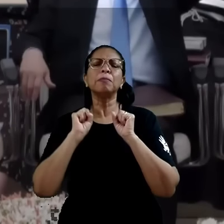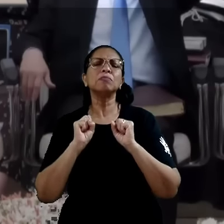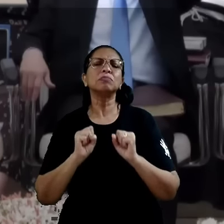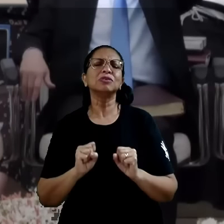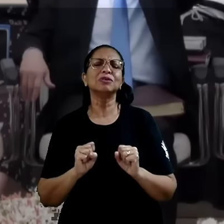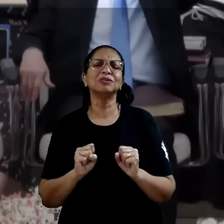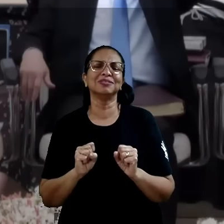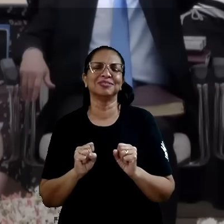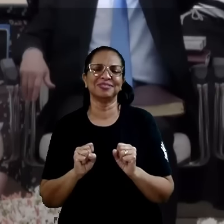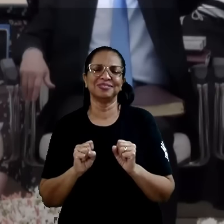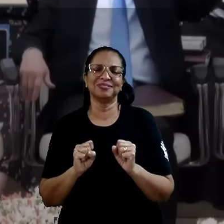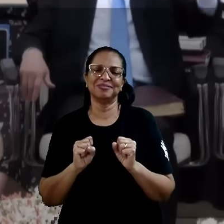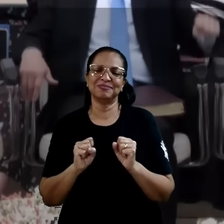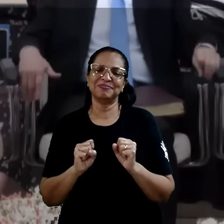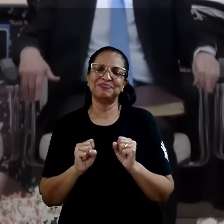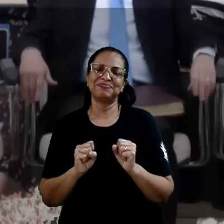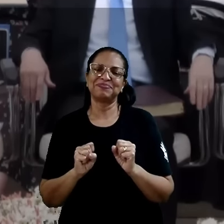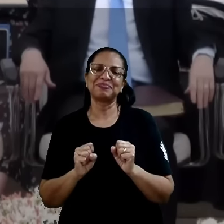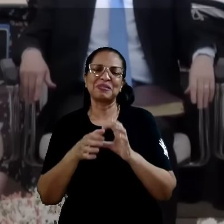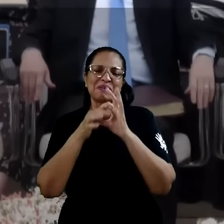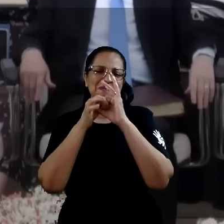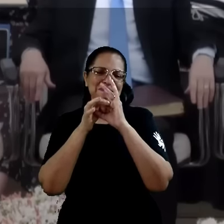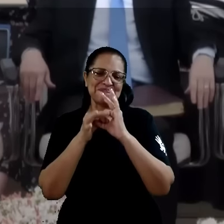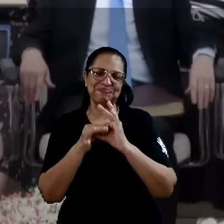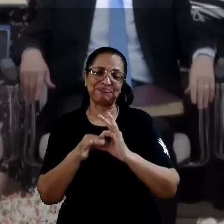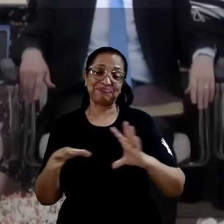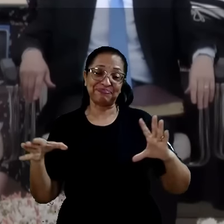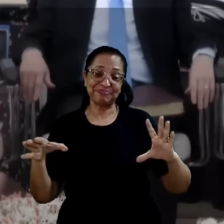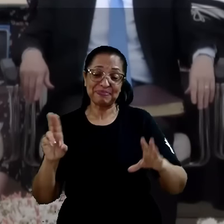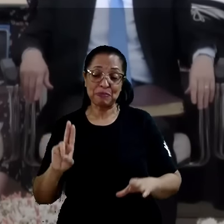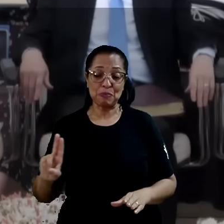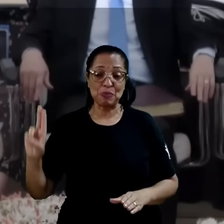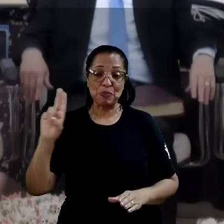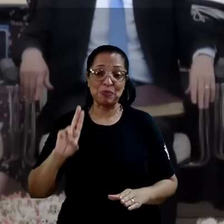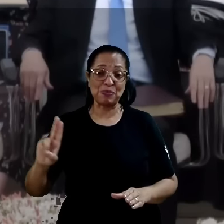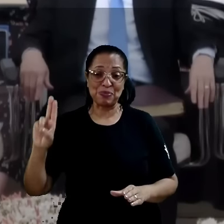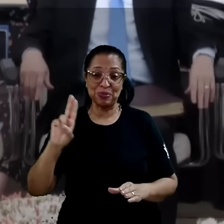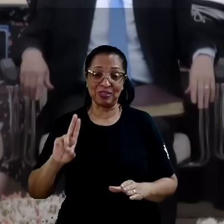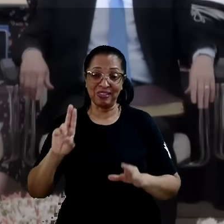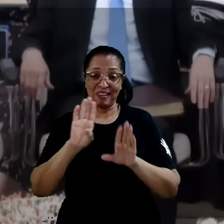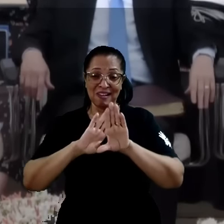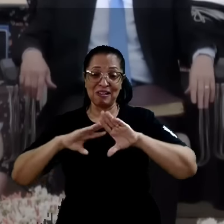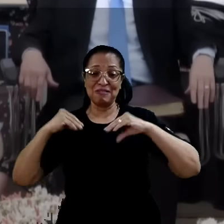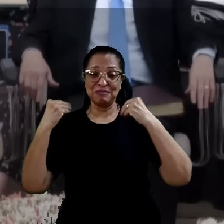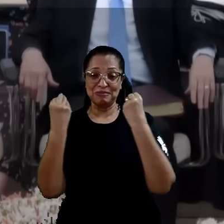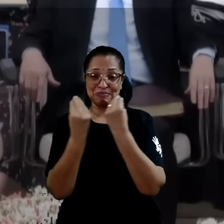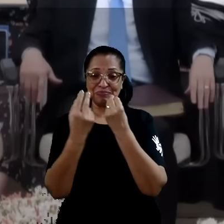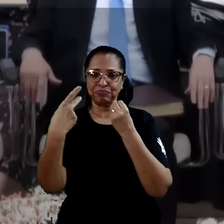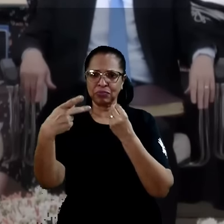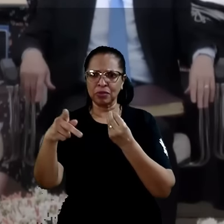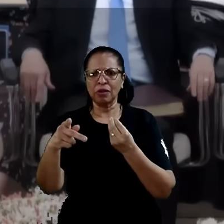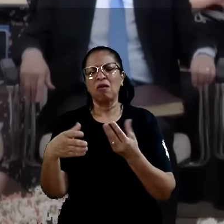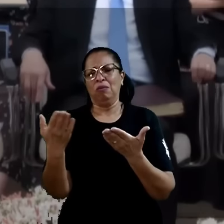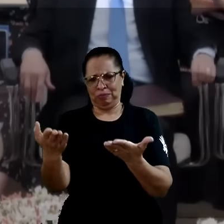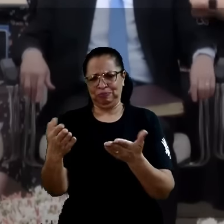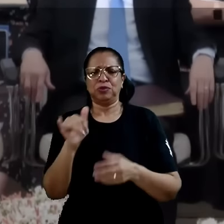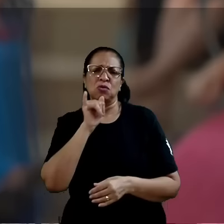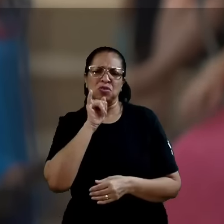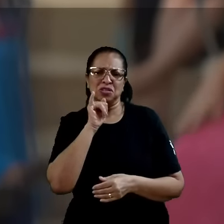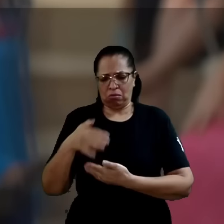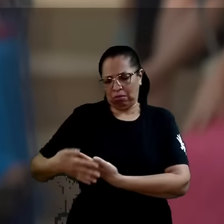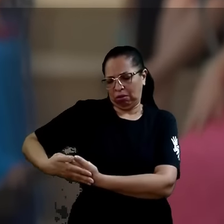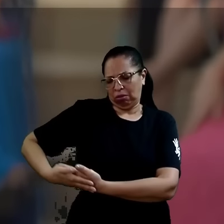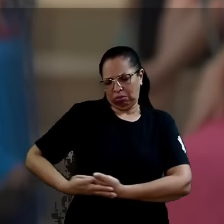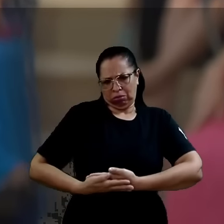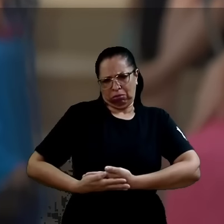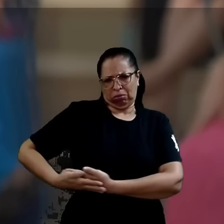bonecas horrível para com esse negócio para com esse instrumento do mal vai chegar a Bíblia vai chegar